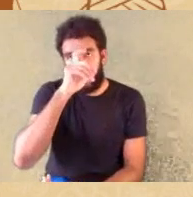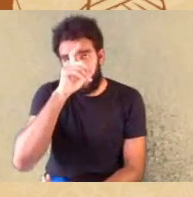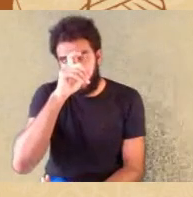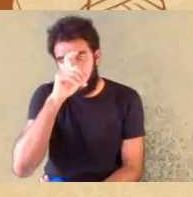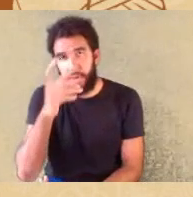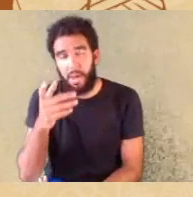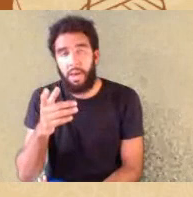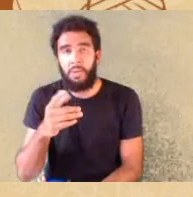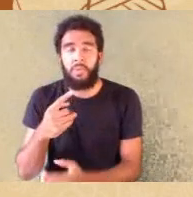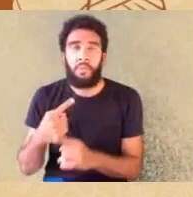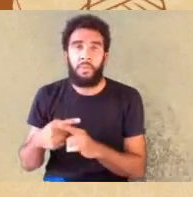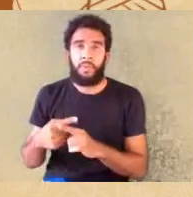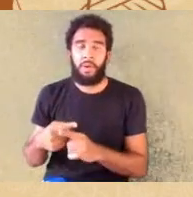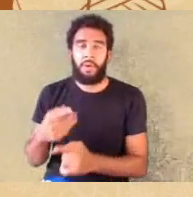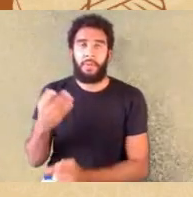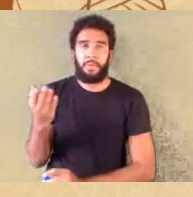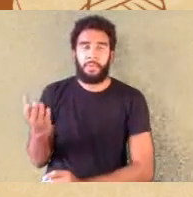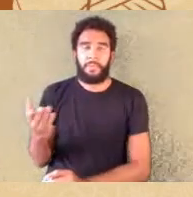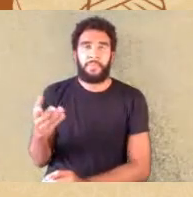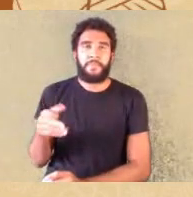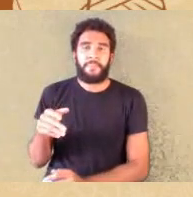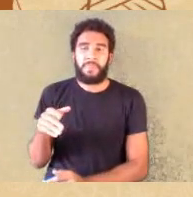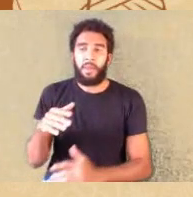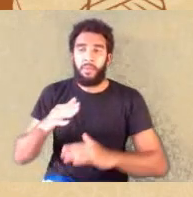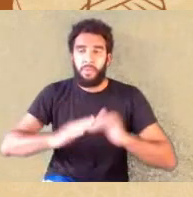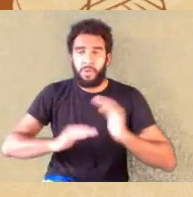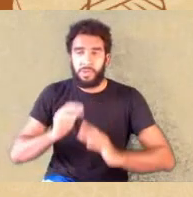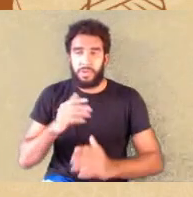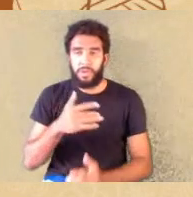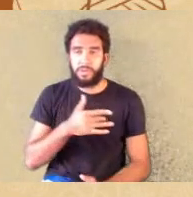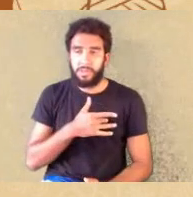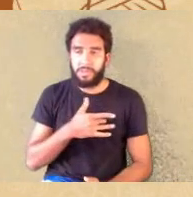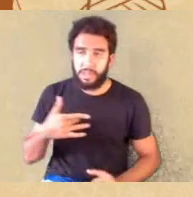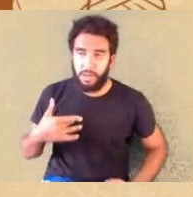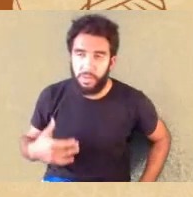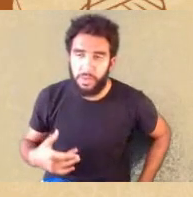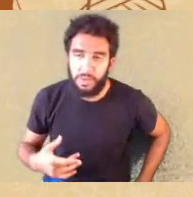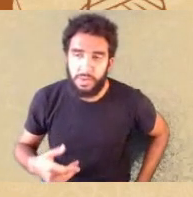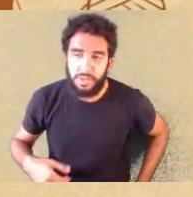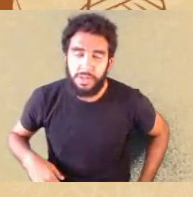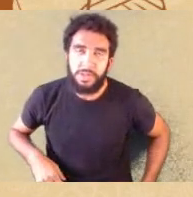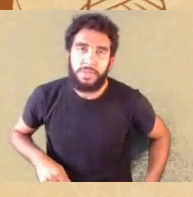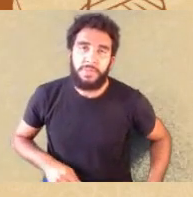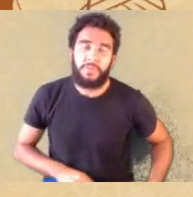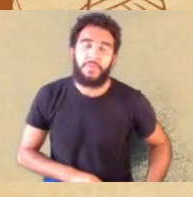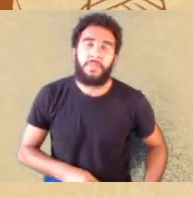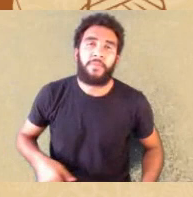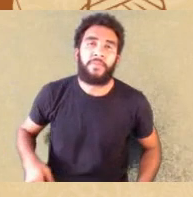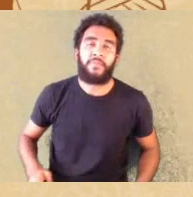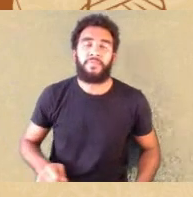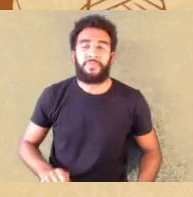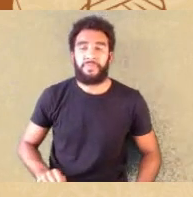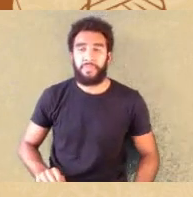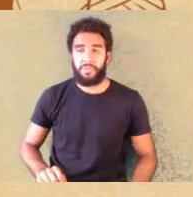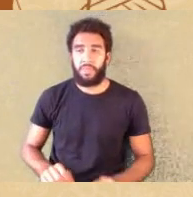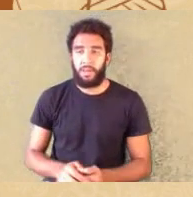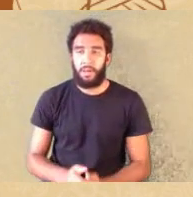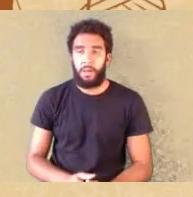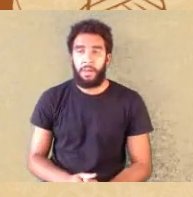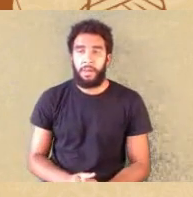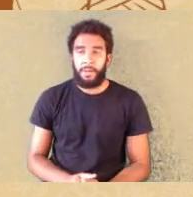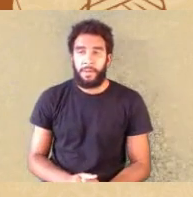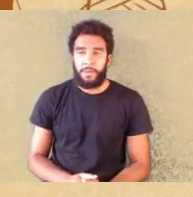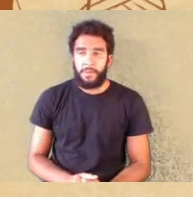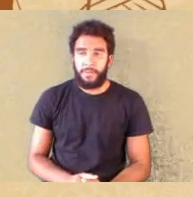profissional de saúde, por exemplo, como trabalhador da saúde de forma geral, do que na rua,